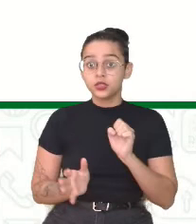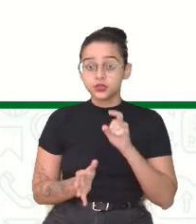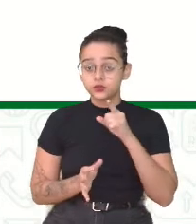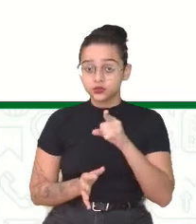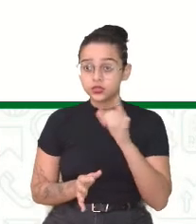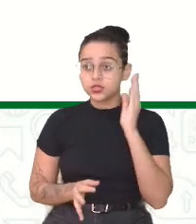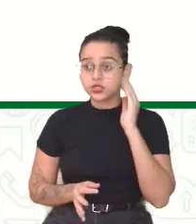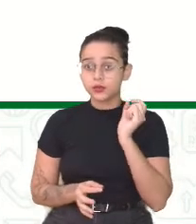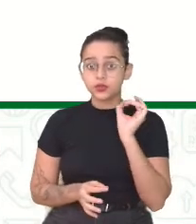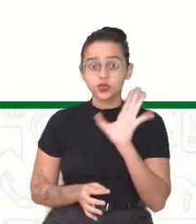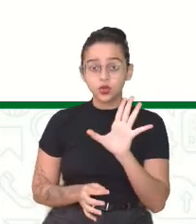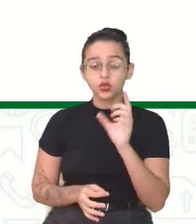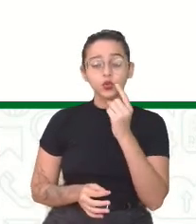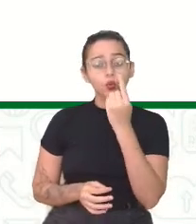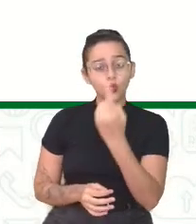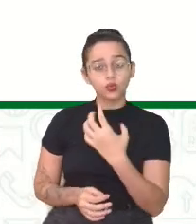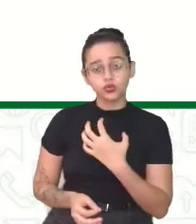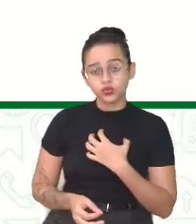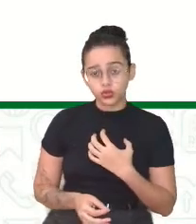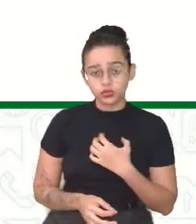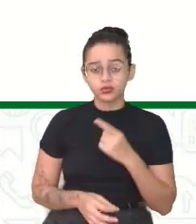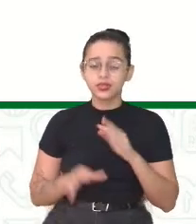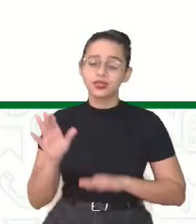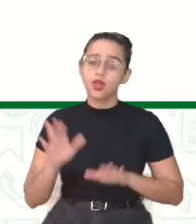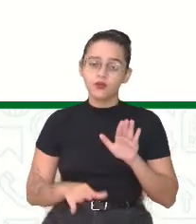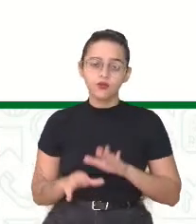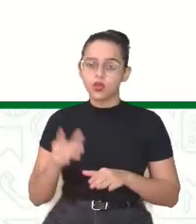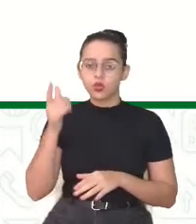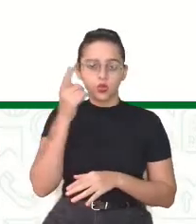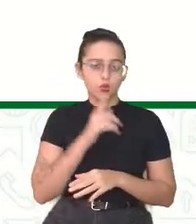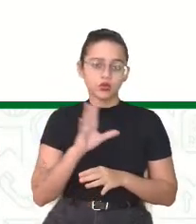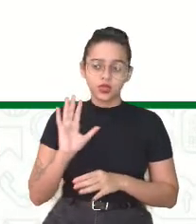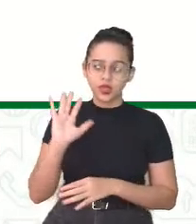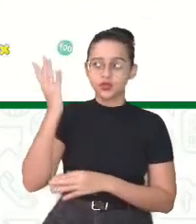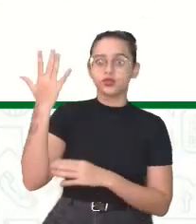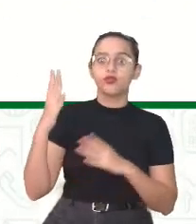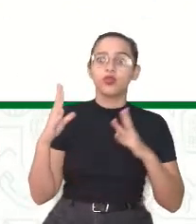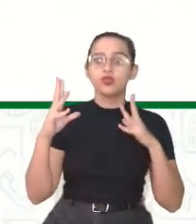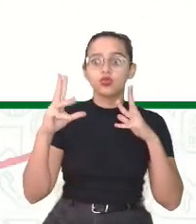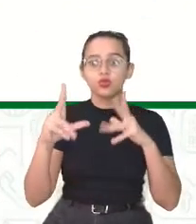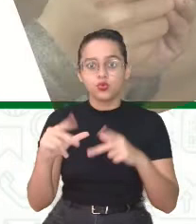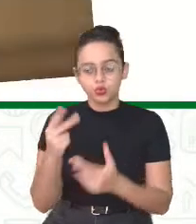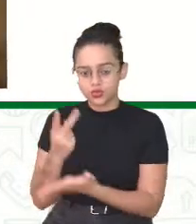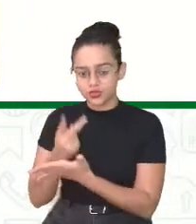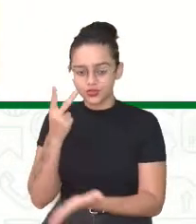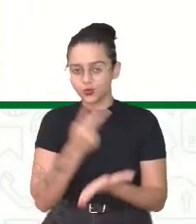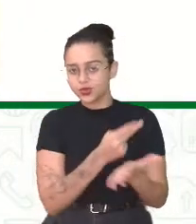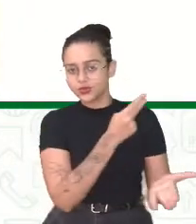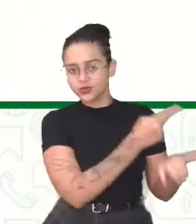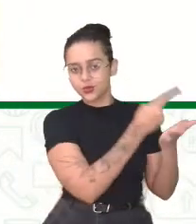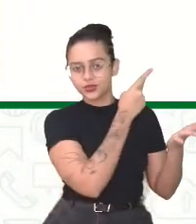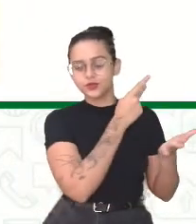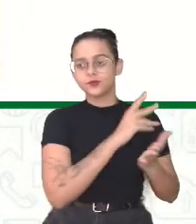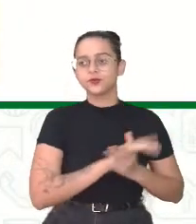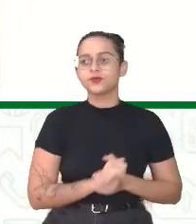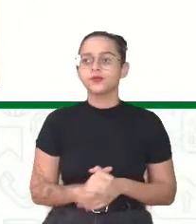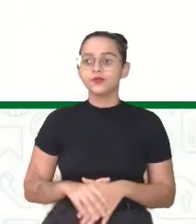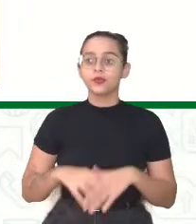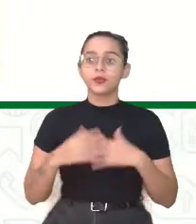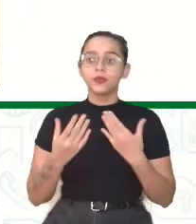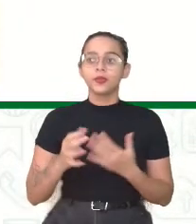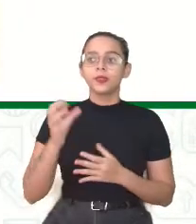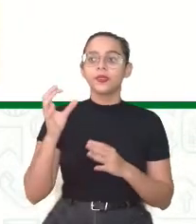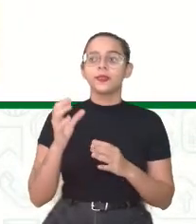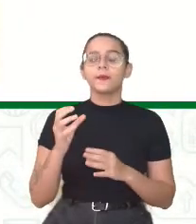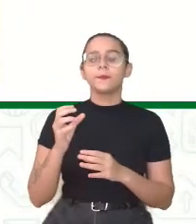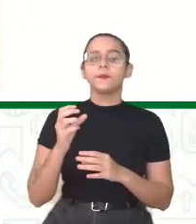sobe de uma forma apenas, você talvez não consiga resolver todas as situações, tá certo? Então, o cálculo